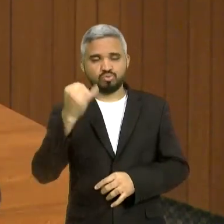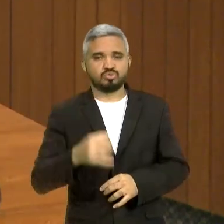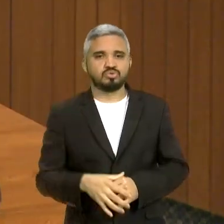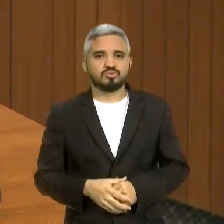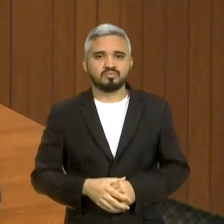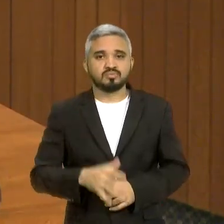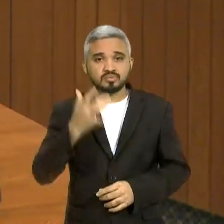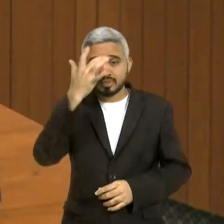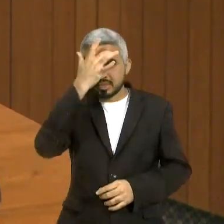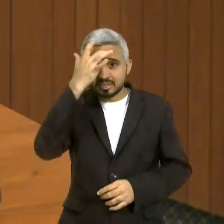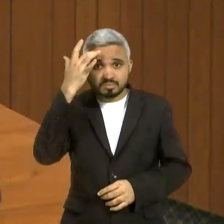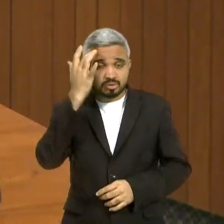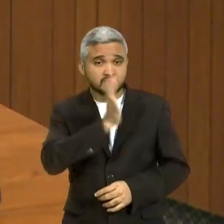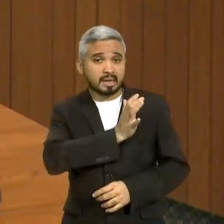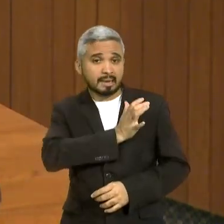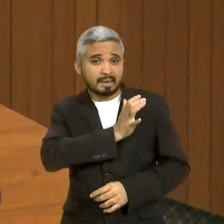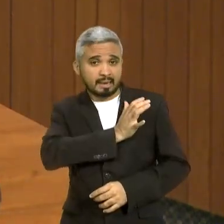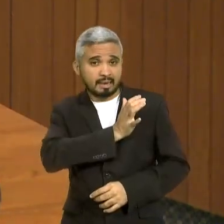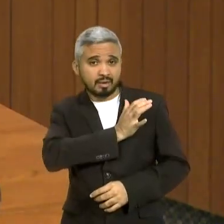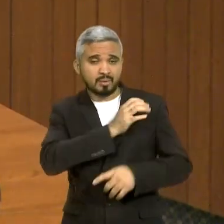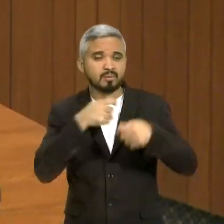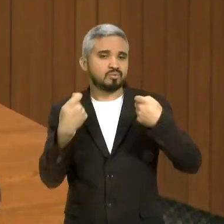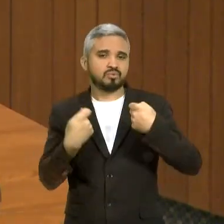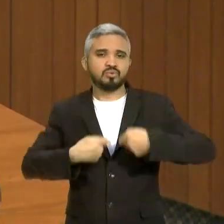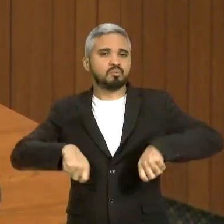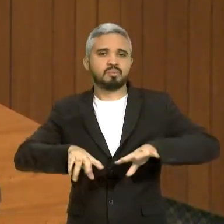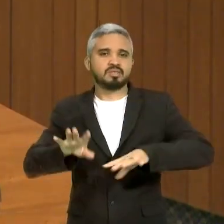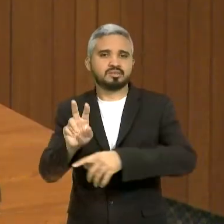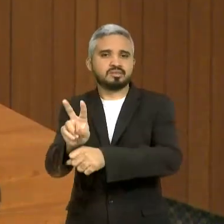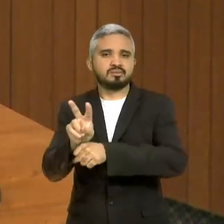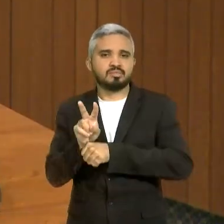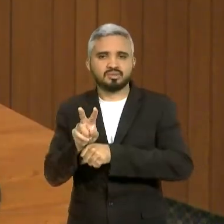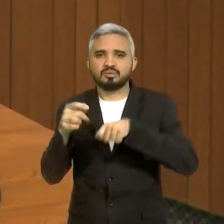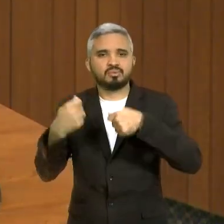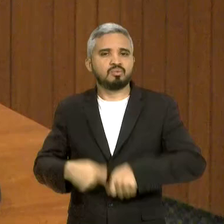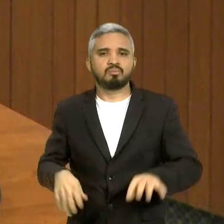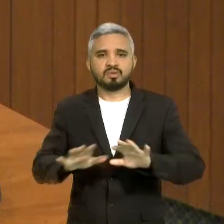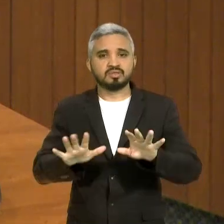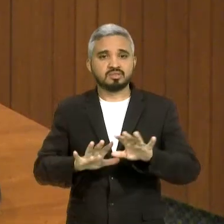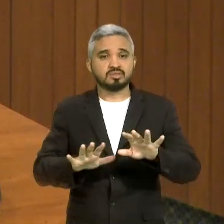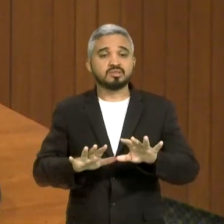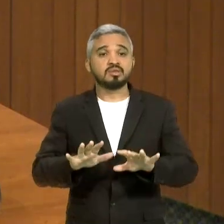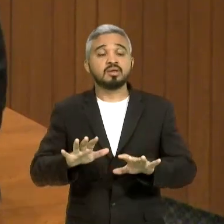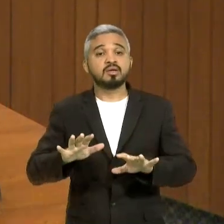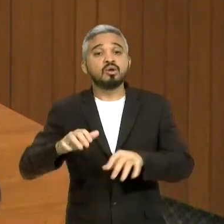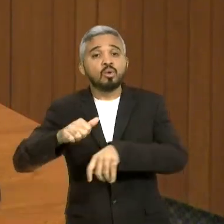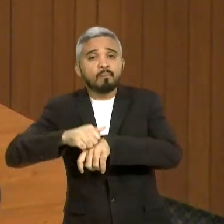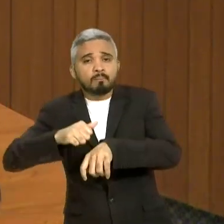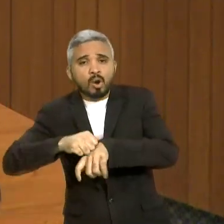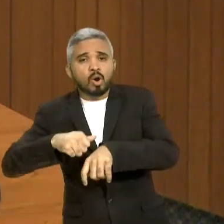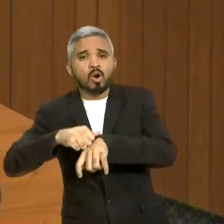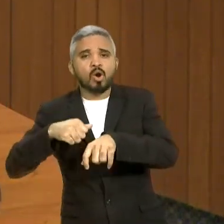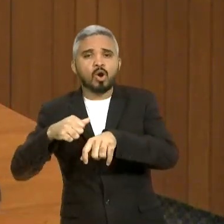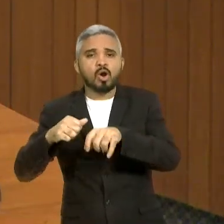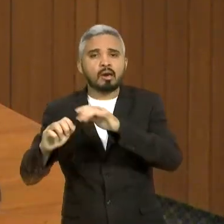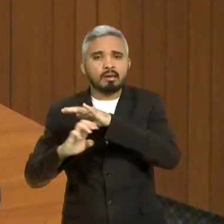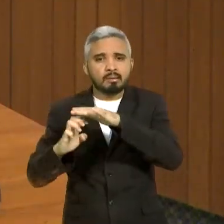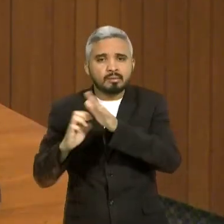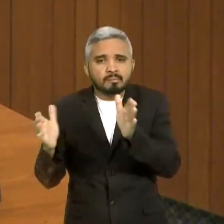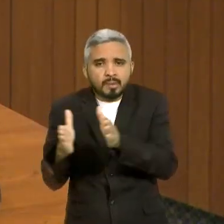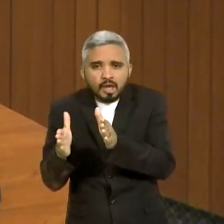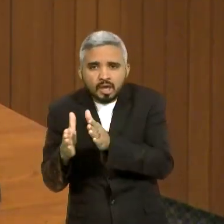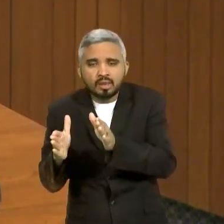Quem tem dinheiro, deputado Júlio, não precisa de crédito. Quem precisa do crédito é exatamente aquelas pessoas que querem empreender, querem criar seus negócios. É